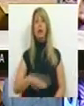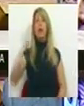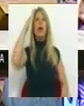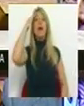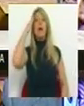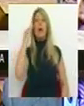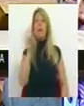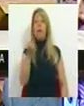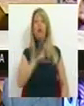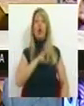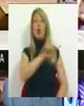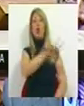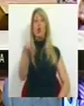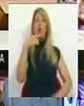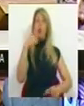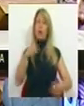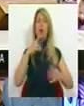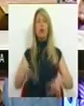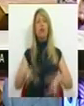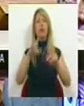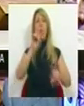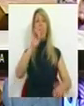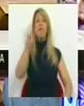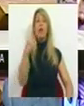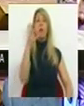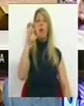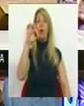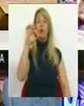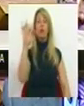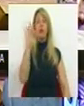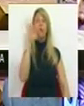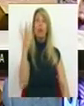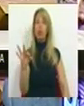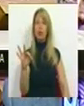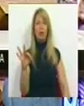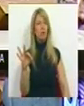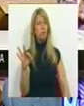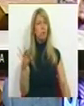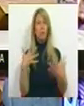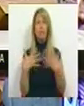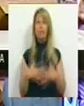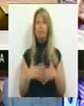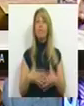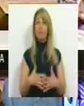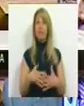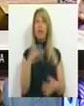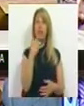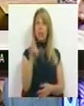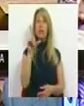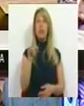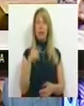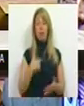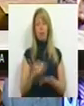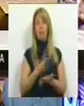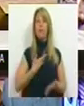senhores refletem com o crescimento de 1,8% são duvidosas e dizem também os dados do